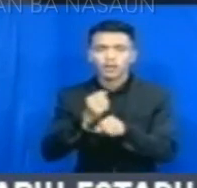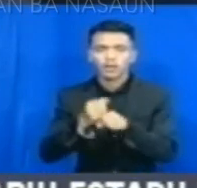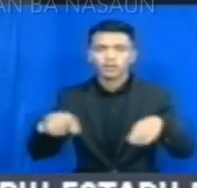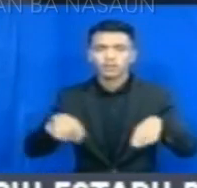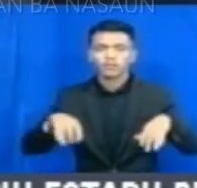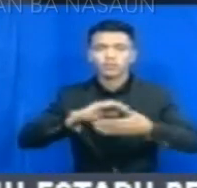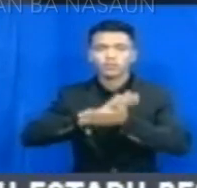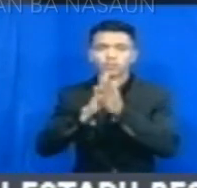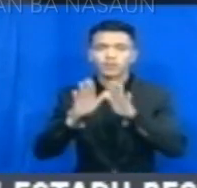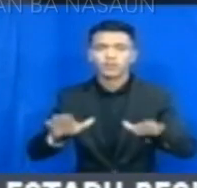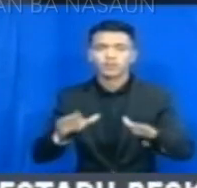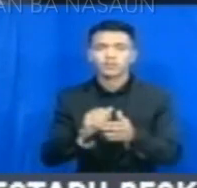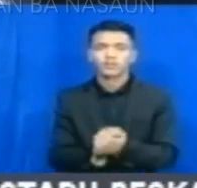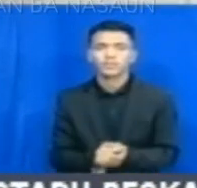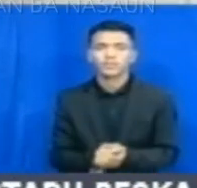Paz.